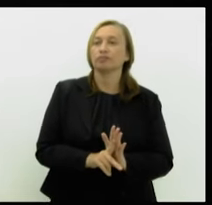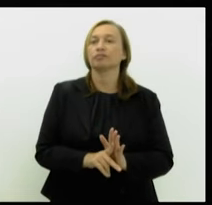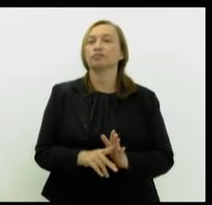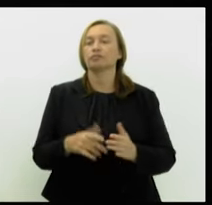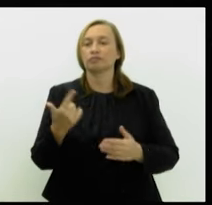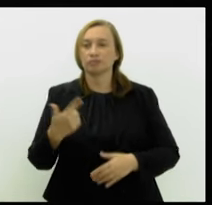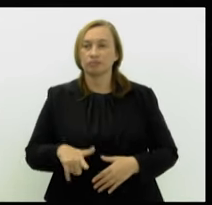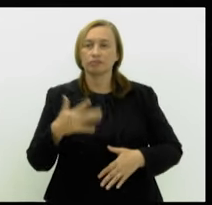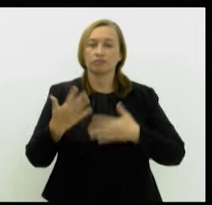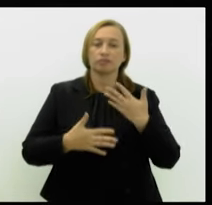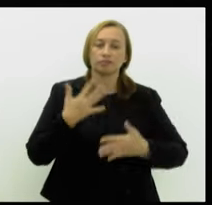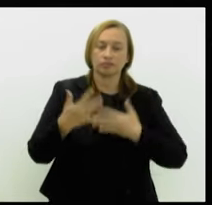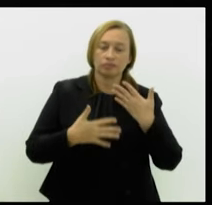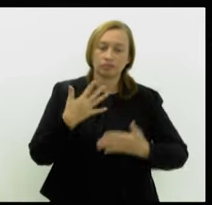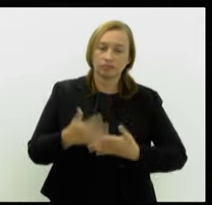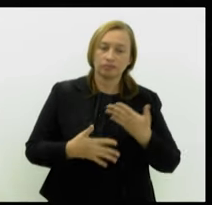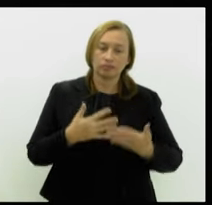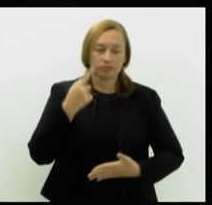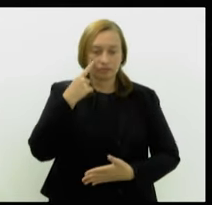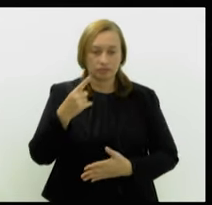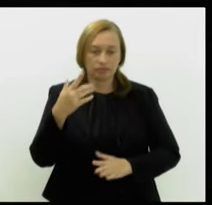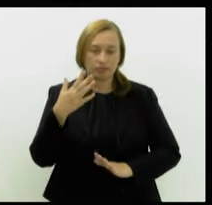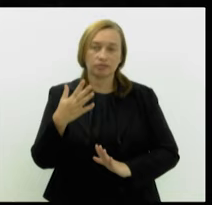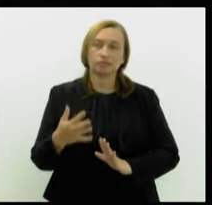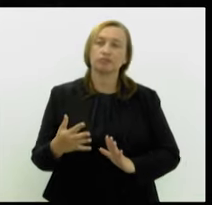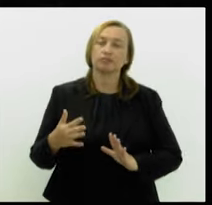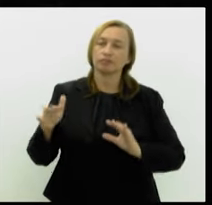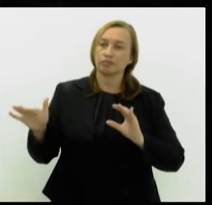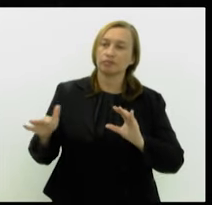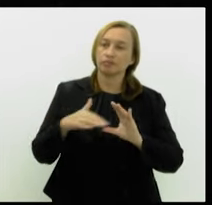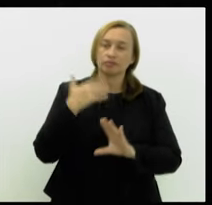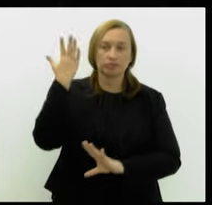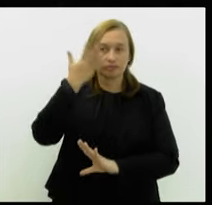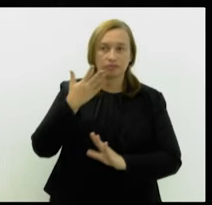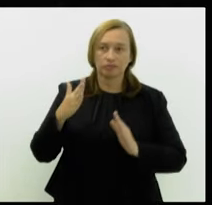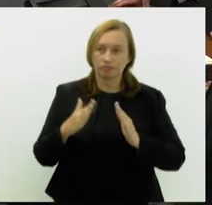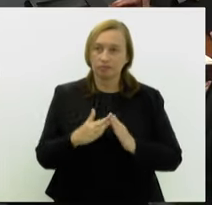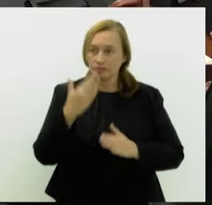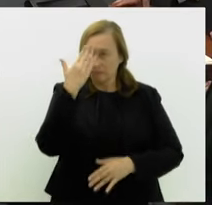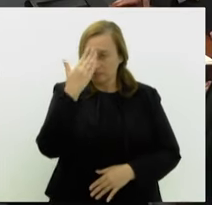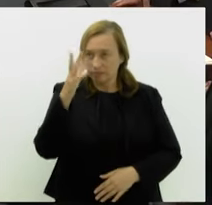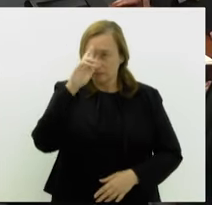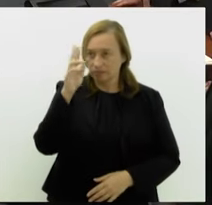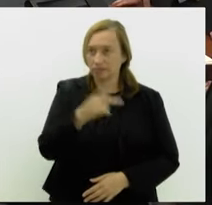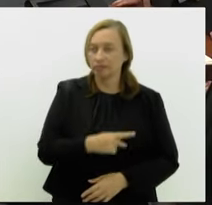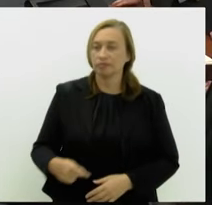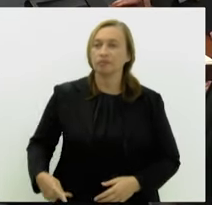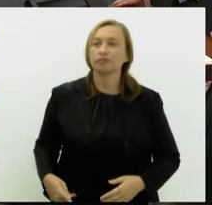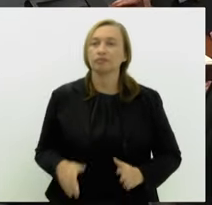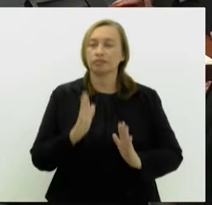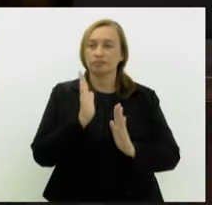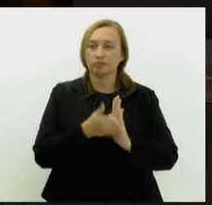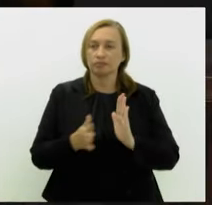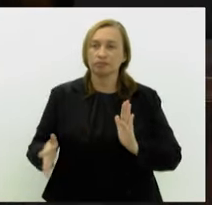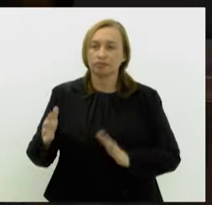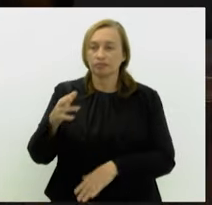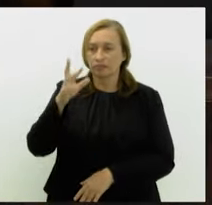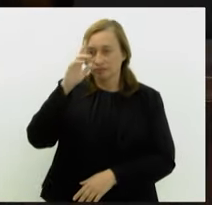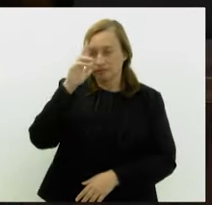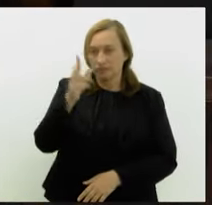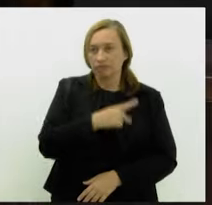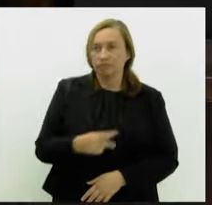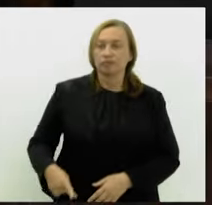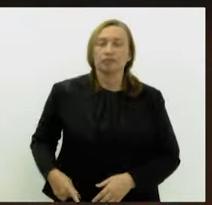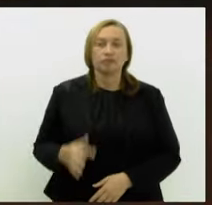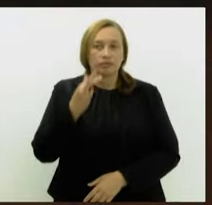falando da felicidade de ver essa mensagem vindo para essa casa. Obrigada, presidenta. Questão de ordem, presidente. Deputado Flávio Serafini.